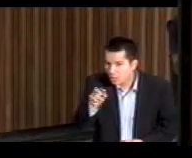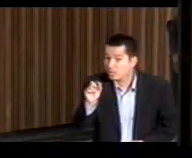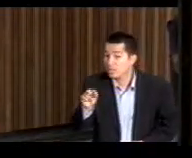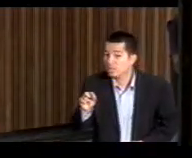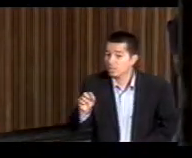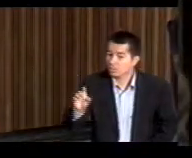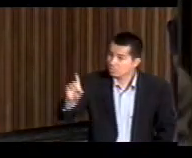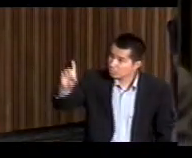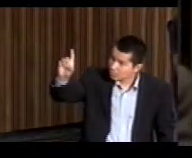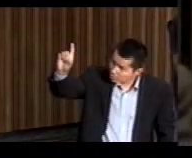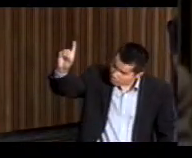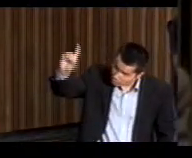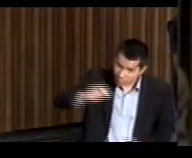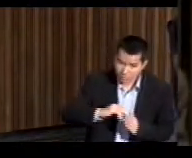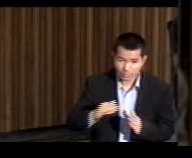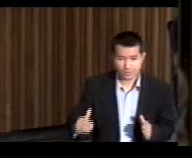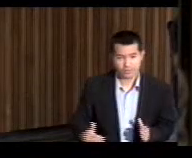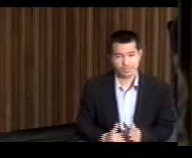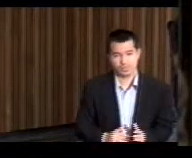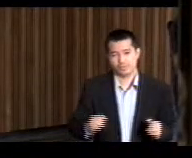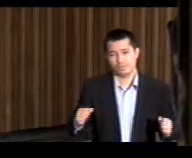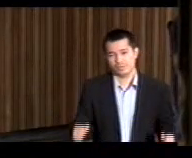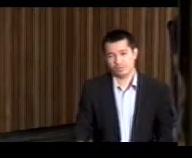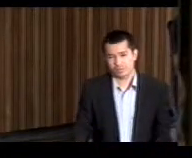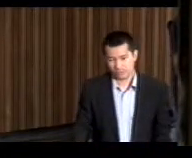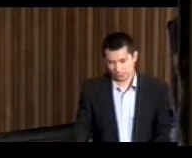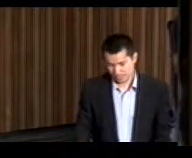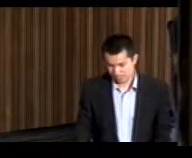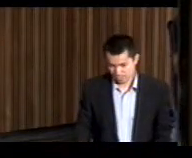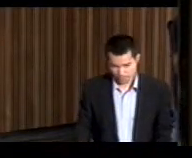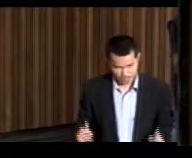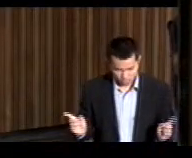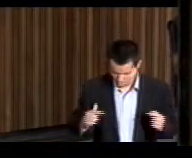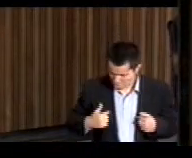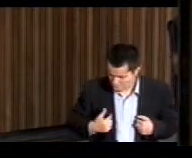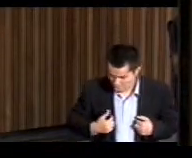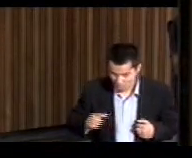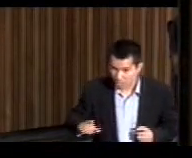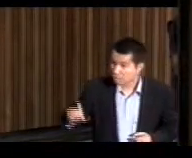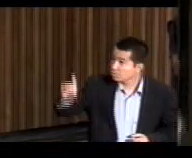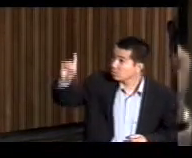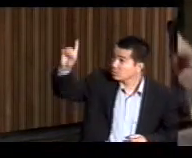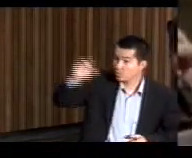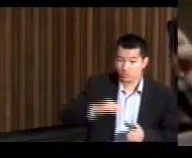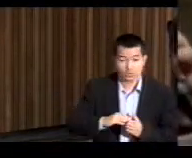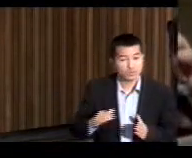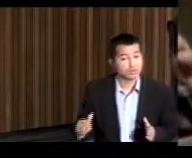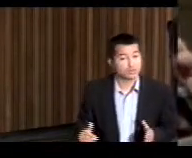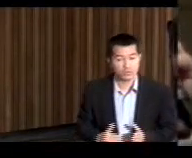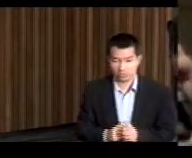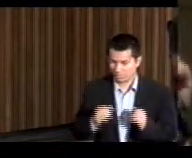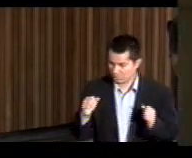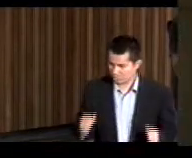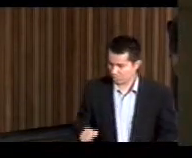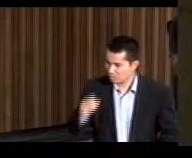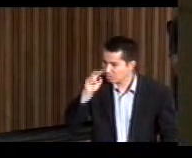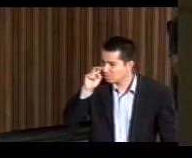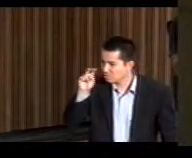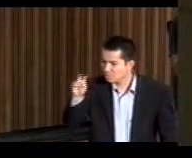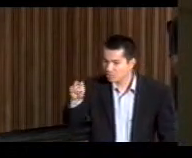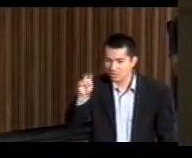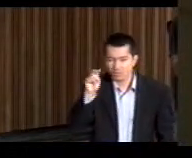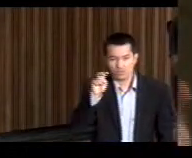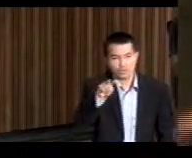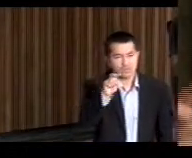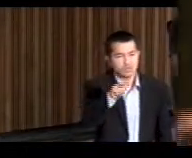Você não sabe? Eu vou ter que pregar tudo de novo. Quem é? O Deus Todo-Poderoso. Então fala